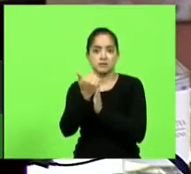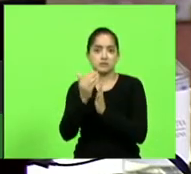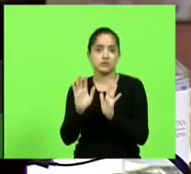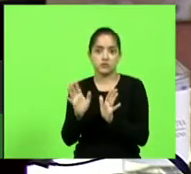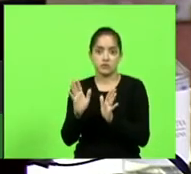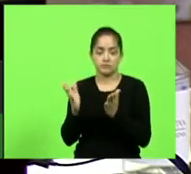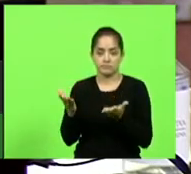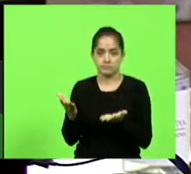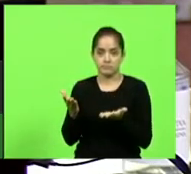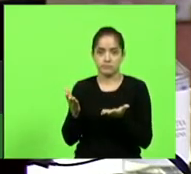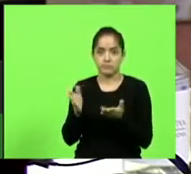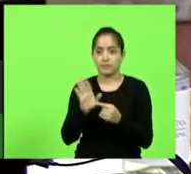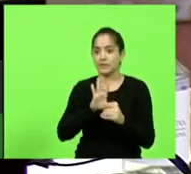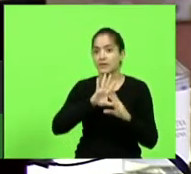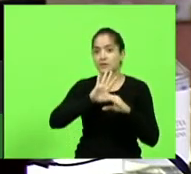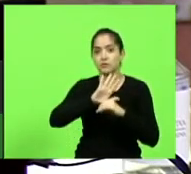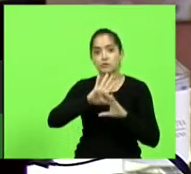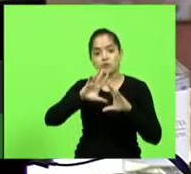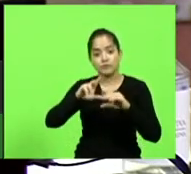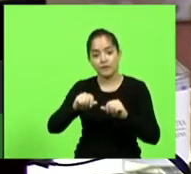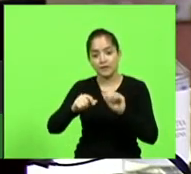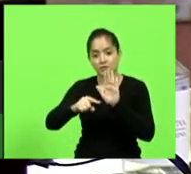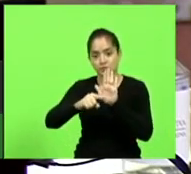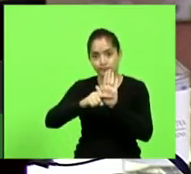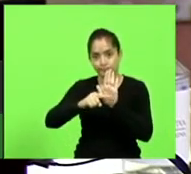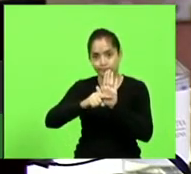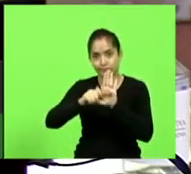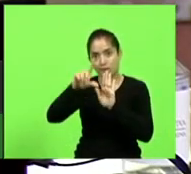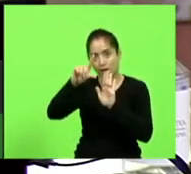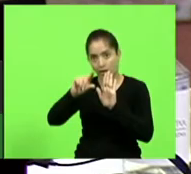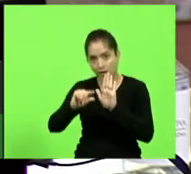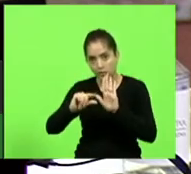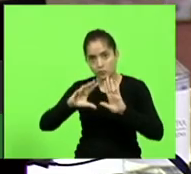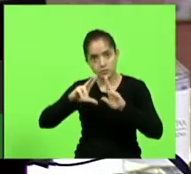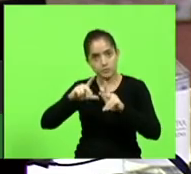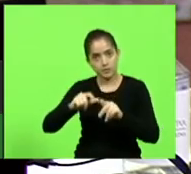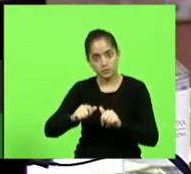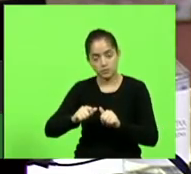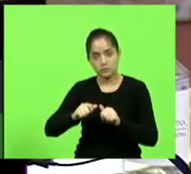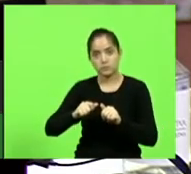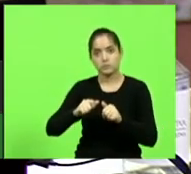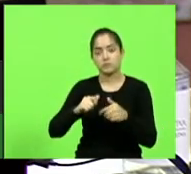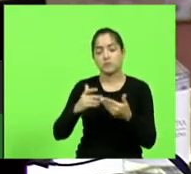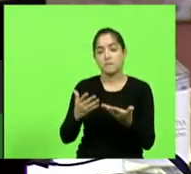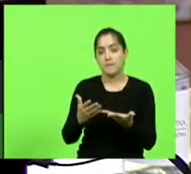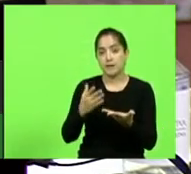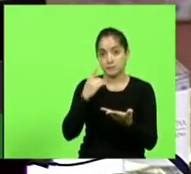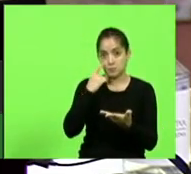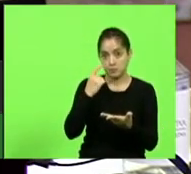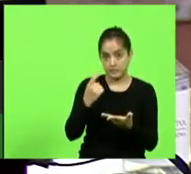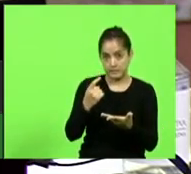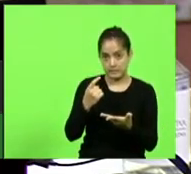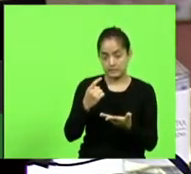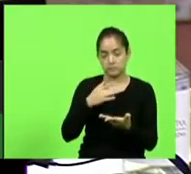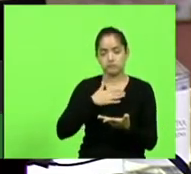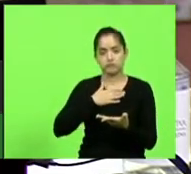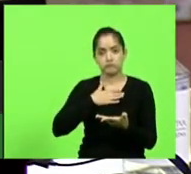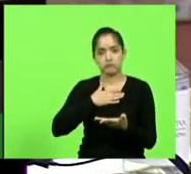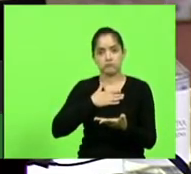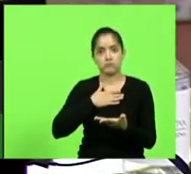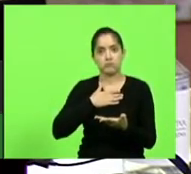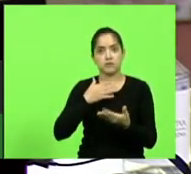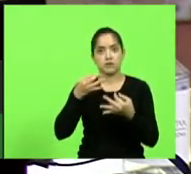Obviamente, está reduzindo para todos. Deputado Sargento Lima, o que é interessante E, no meu modo de ver, viável